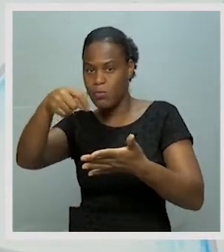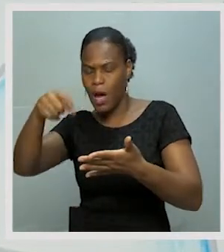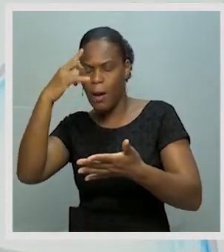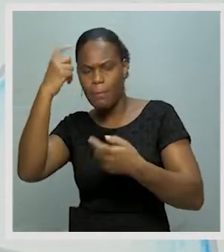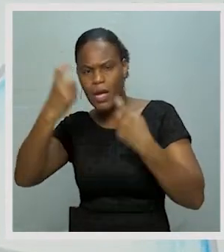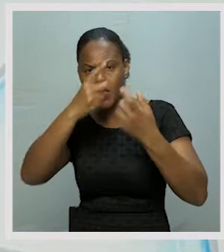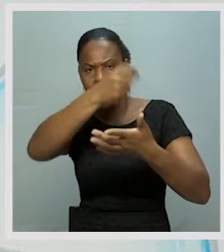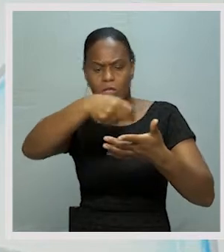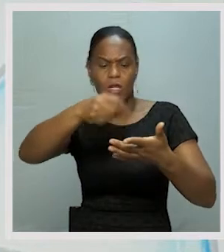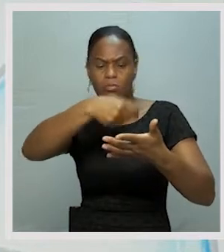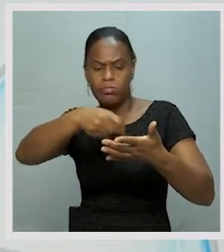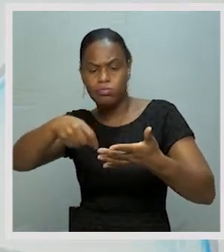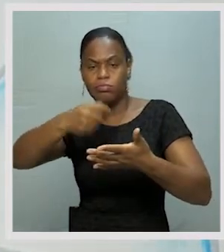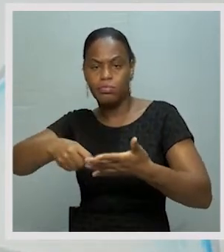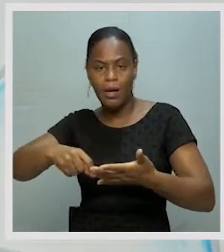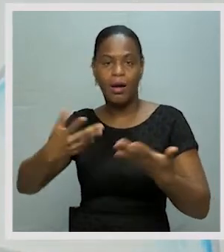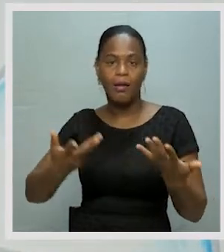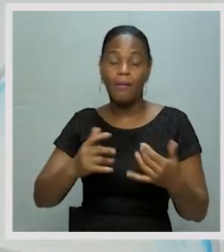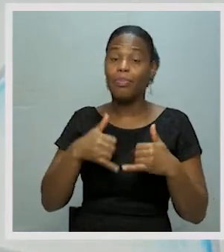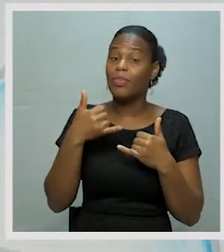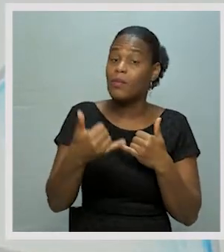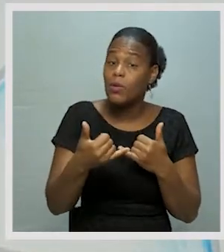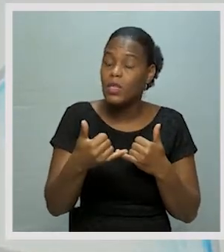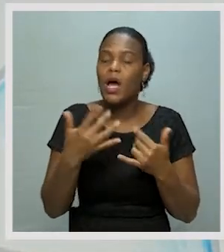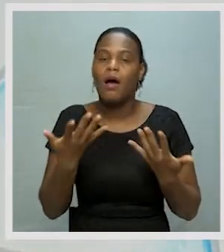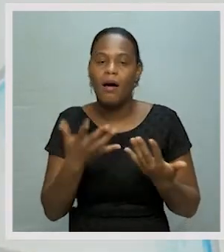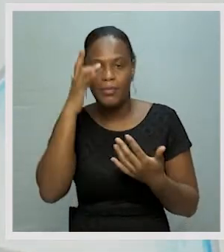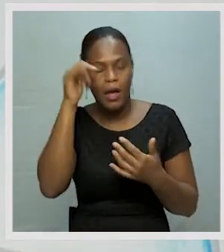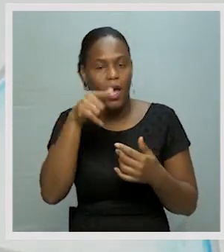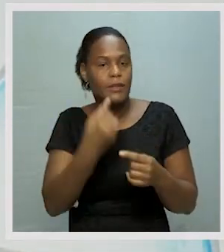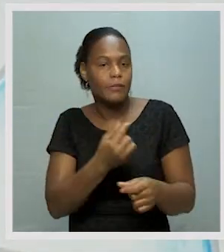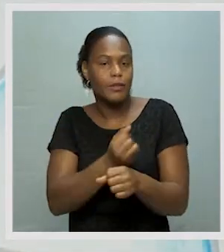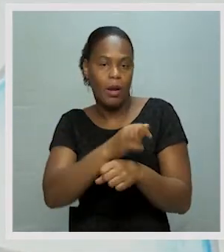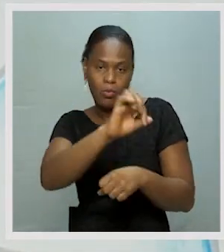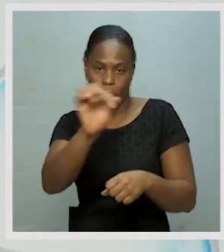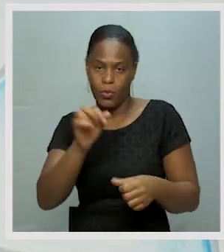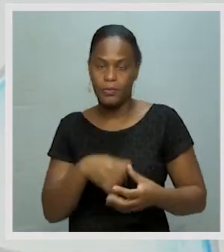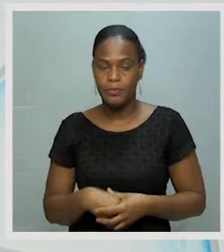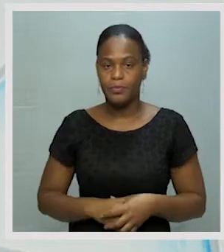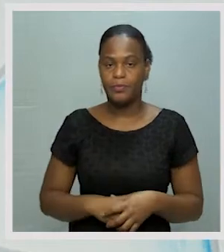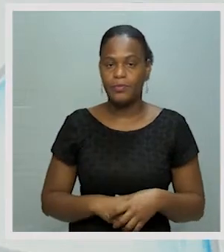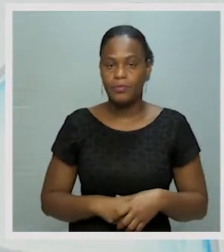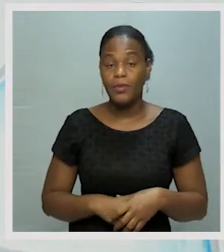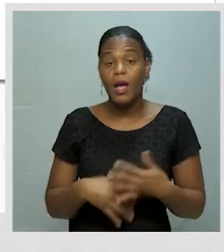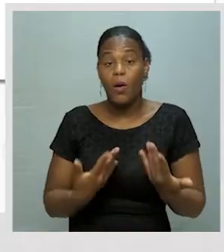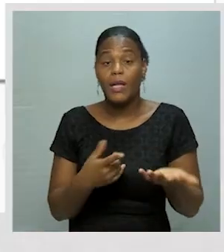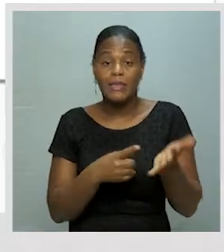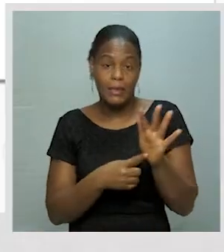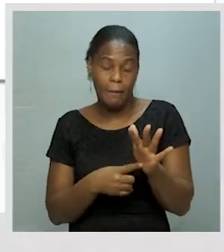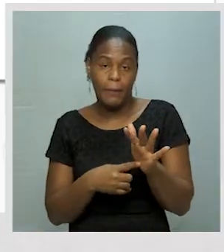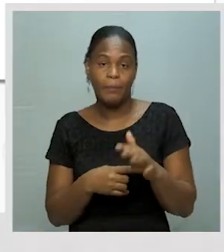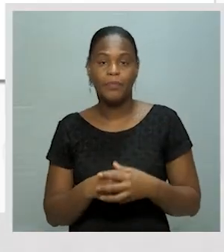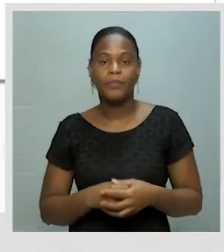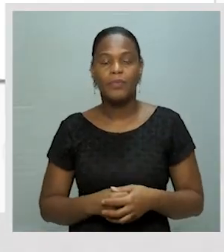acolá, porque isto servirá depois para o seu trabalho. E exemplo que nós temos aqui, analisando